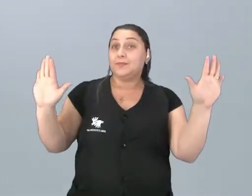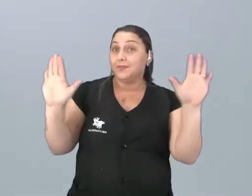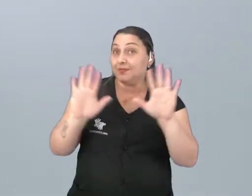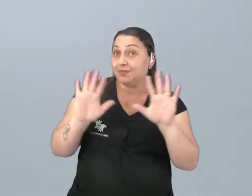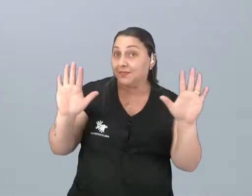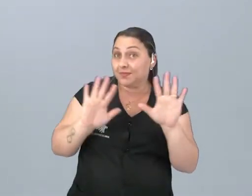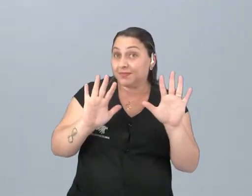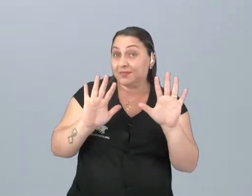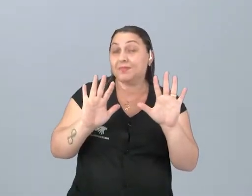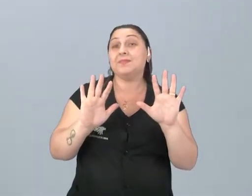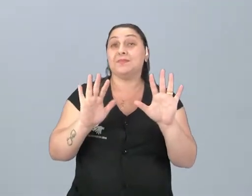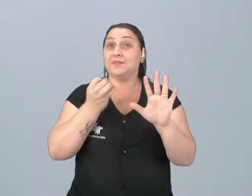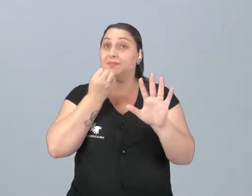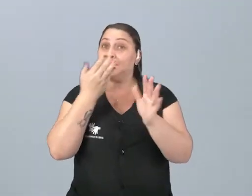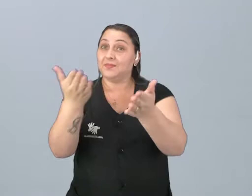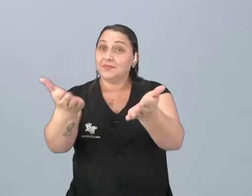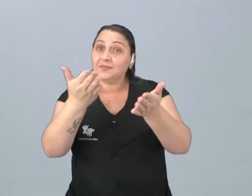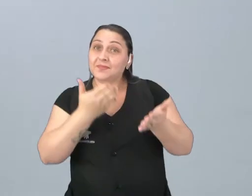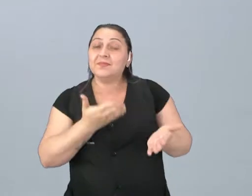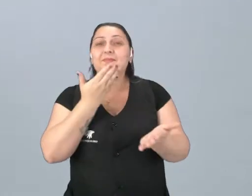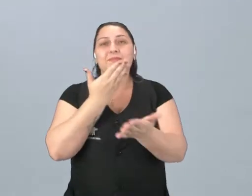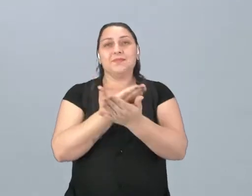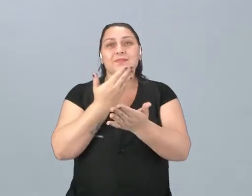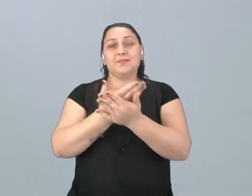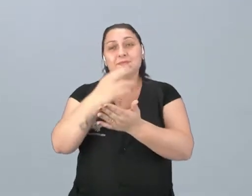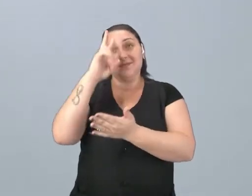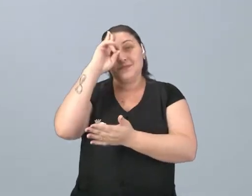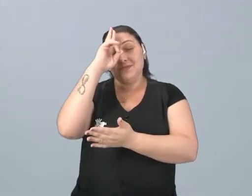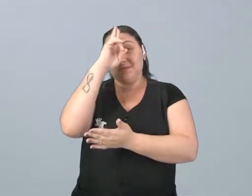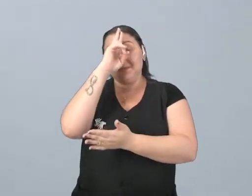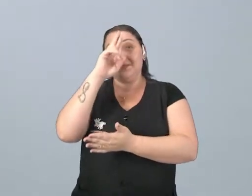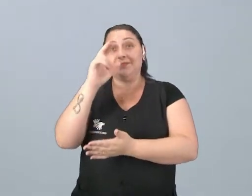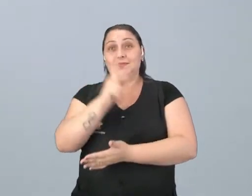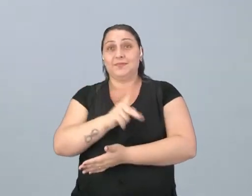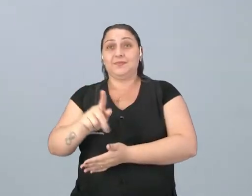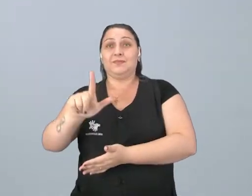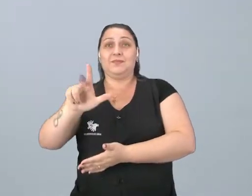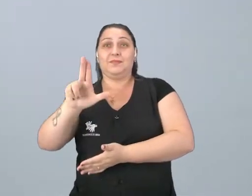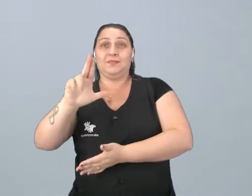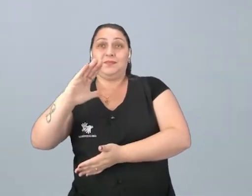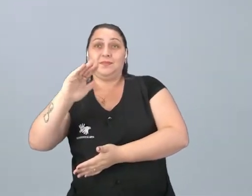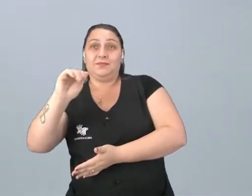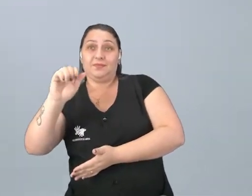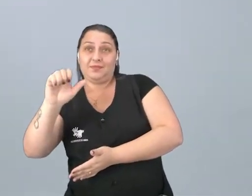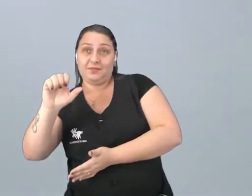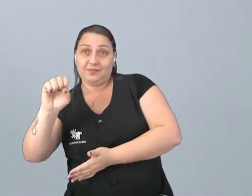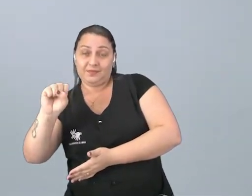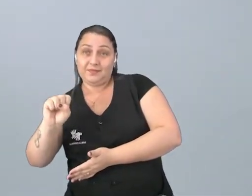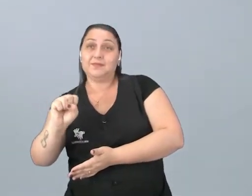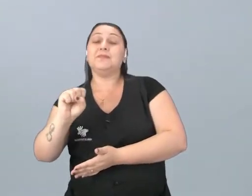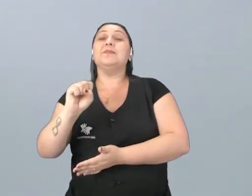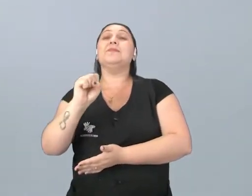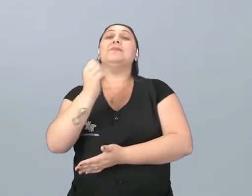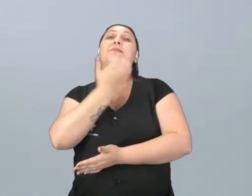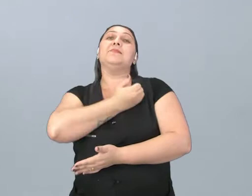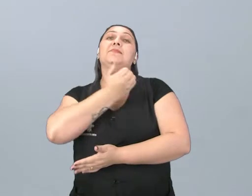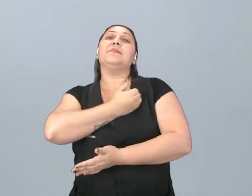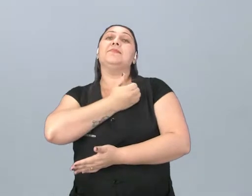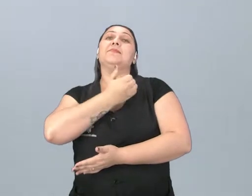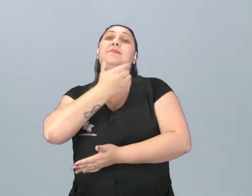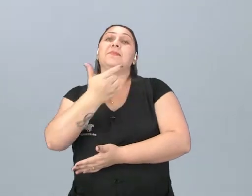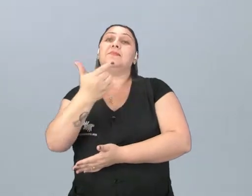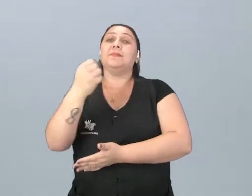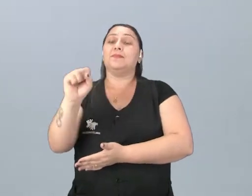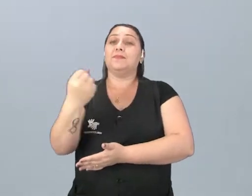Oi, galerinha, sejam muito bem-vindos a mais uma aula de História. Eu sou o professor Lucas Gadelha e estamos na nossa 28ª aula